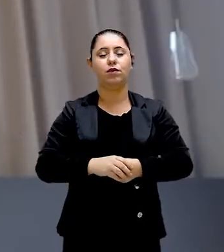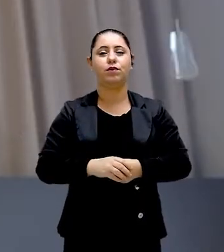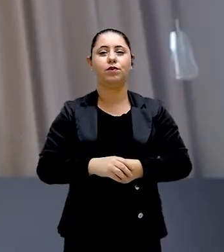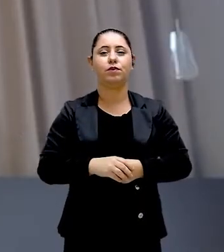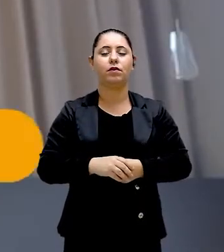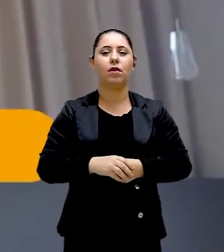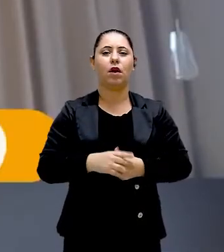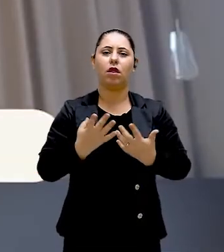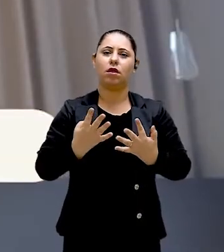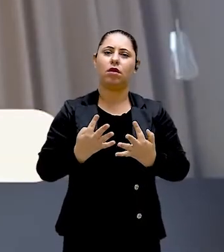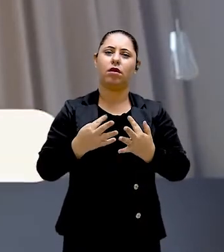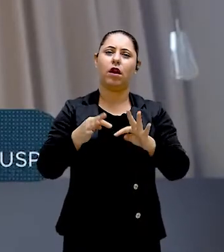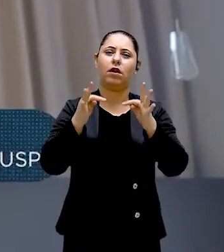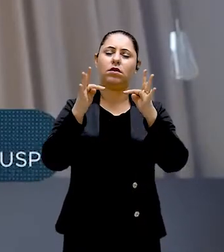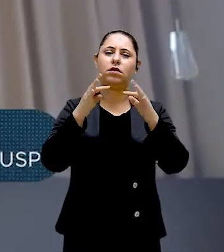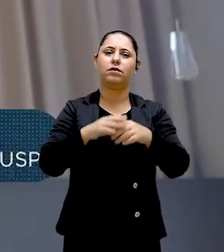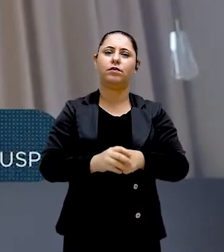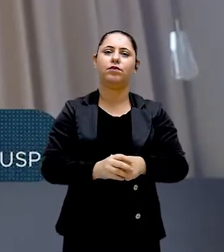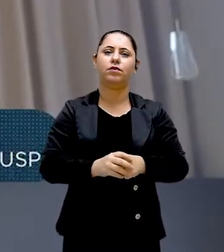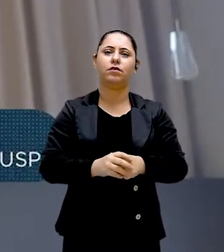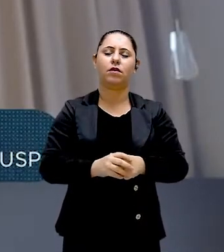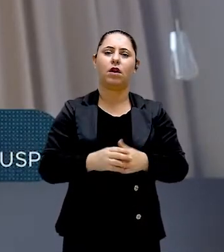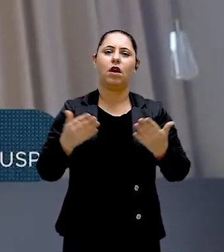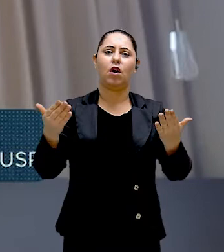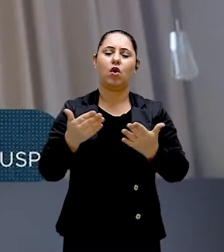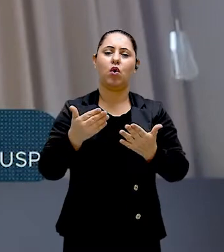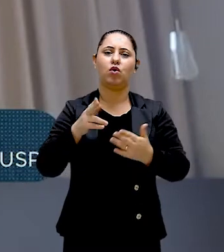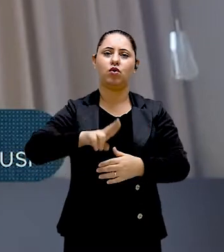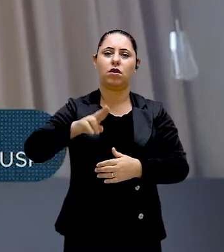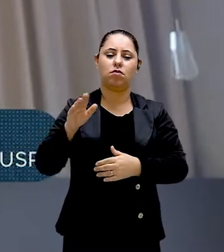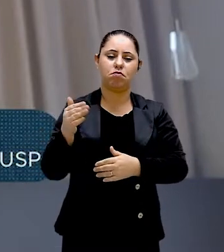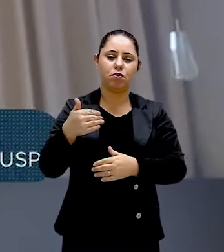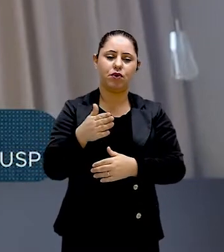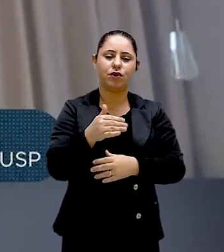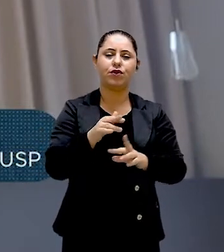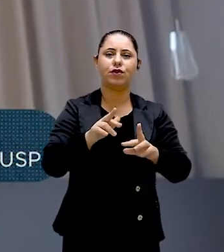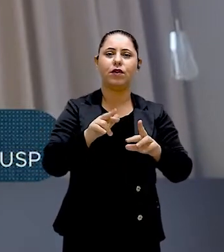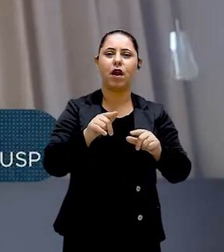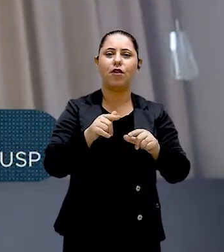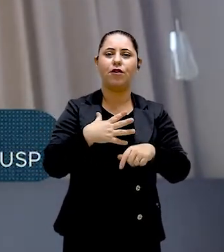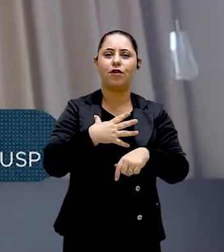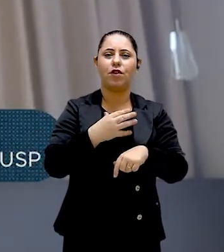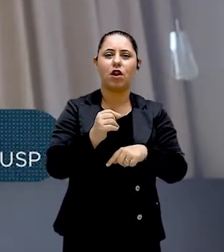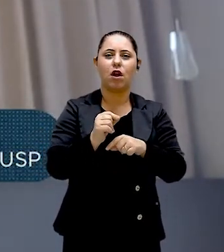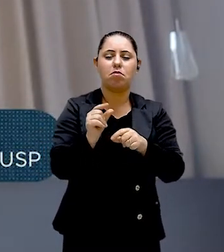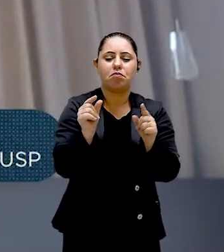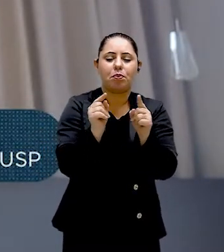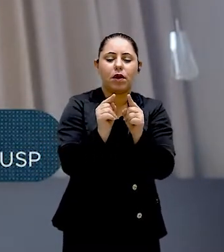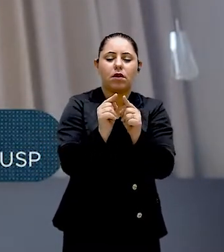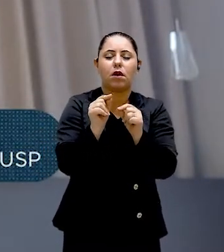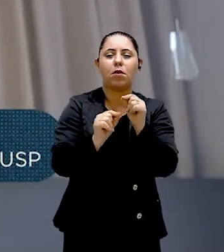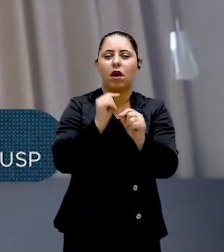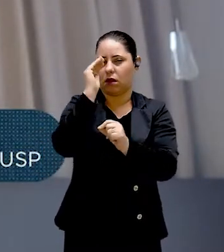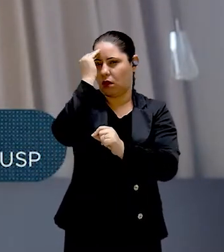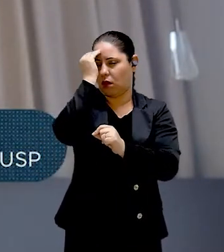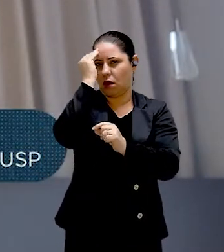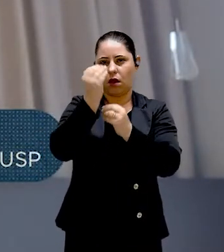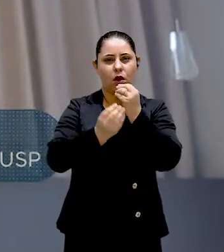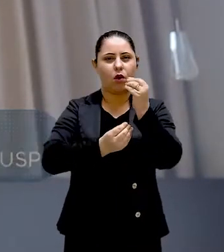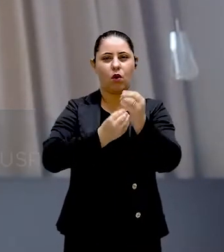técnica, né, essa espécie de peixe, para que a gente consiga entender como é que o